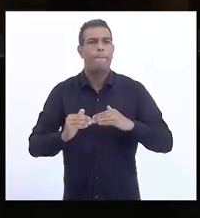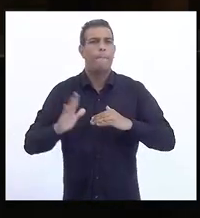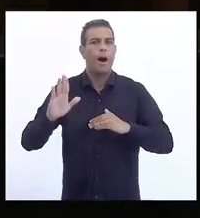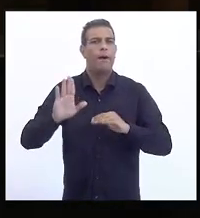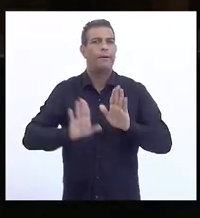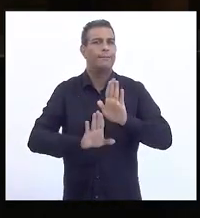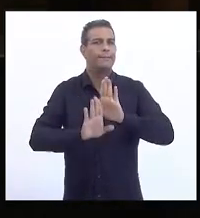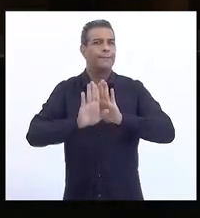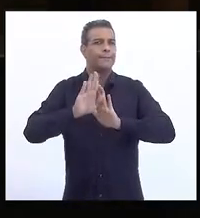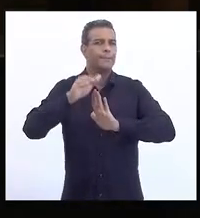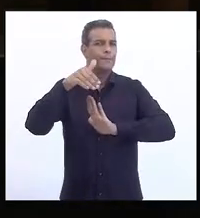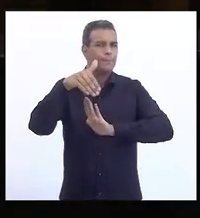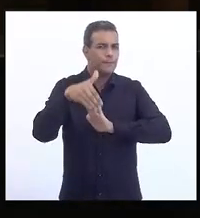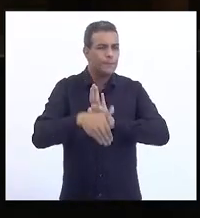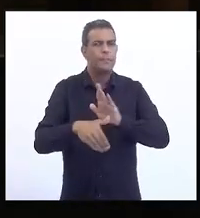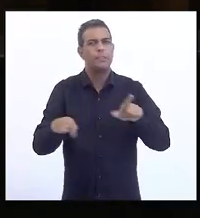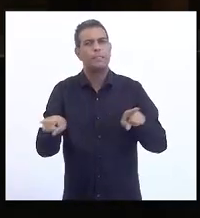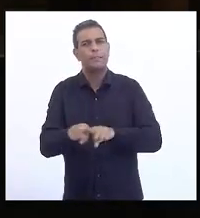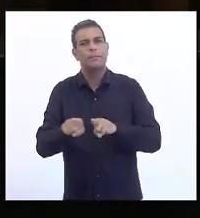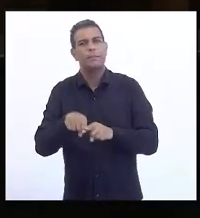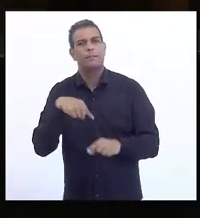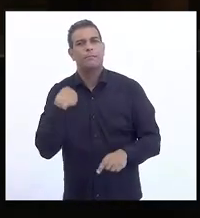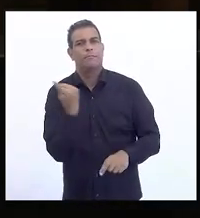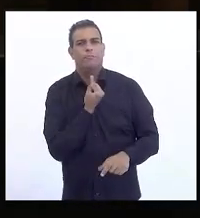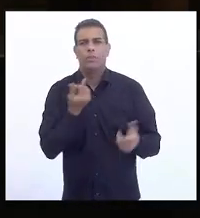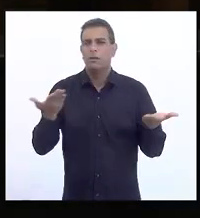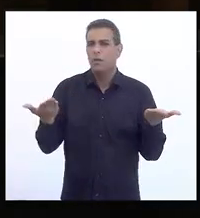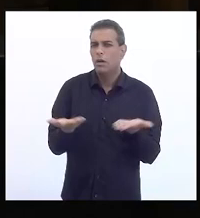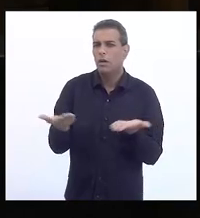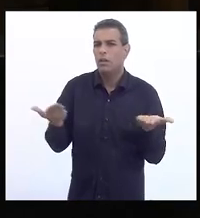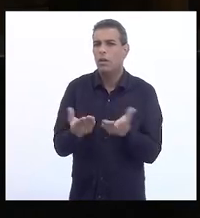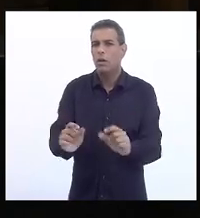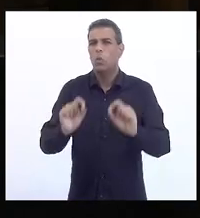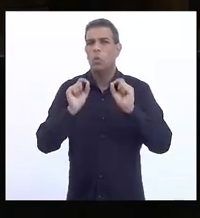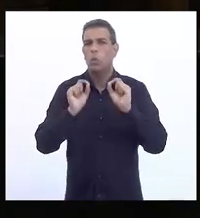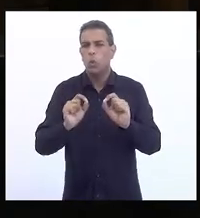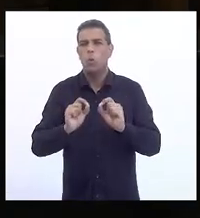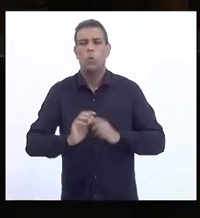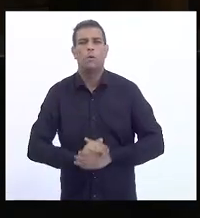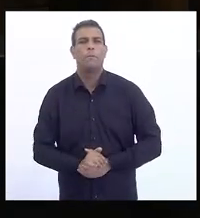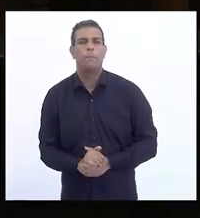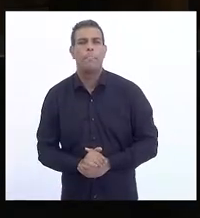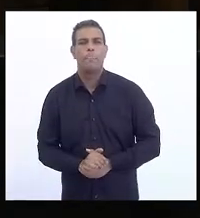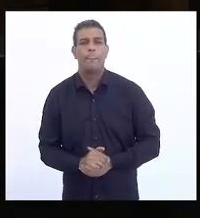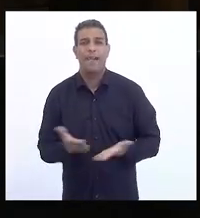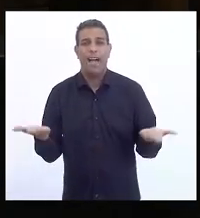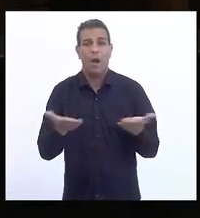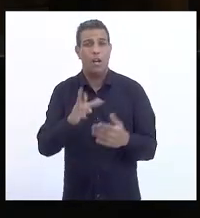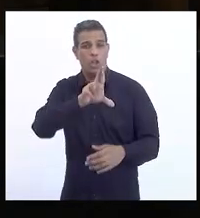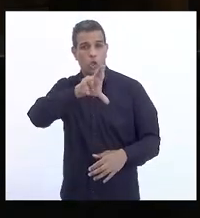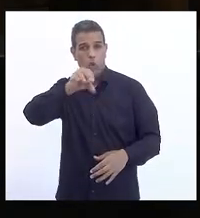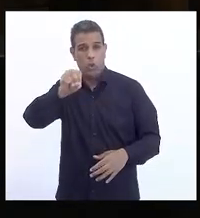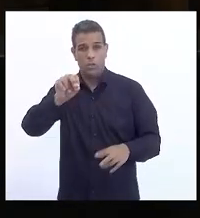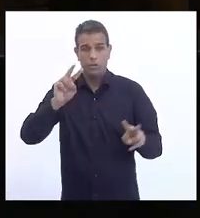dos investimentos, nós teremos agora, no estado do Rio de Janeiro,